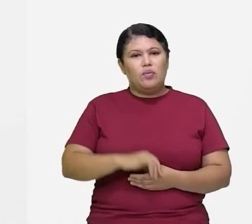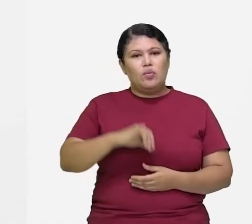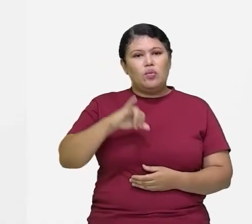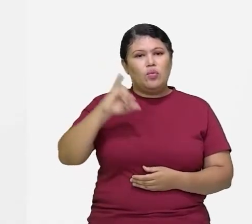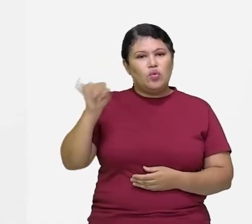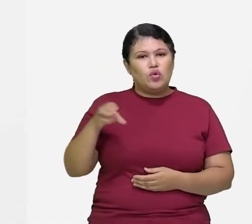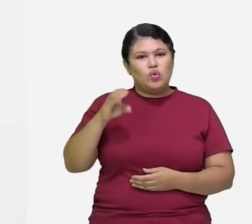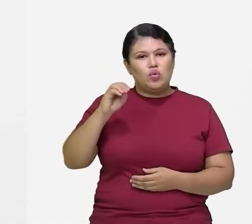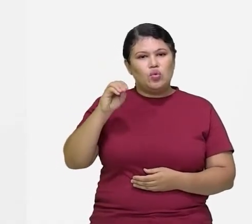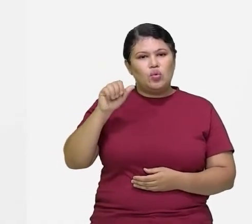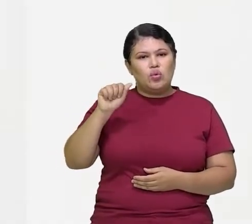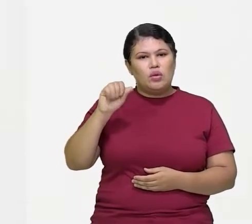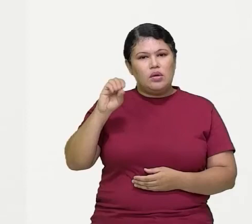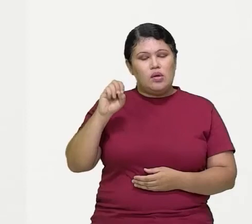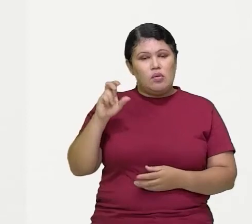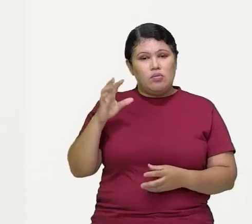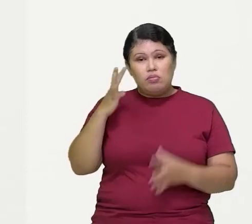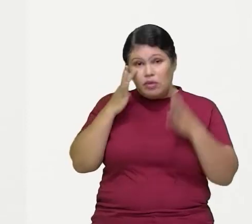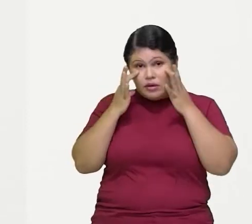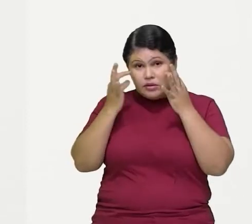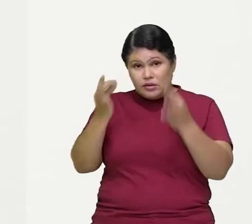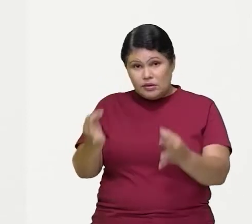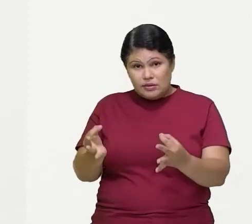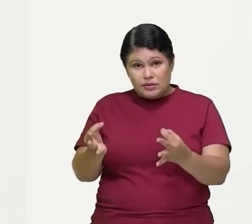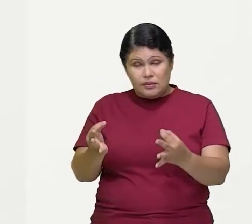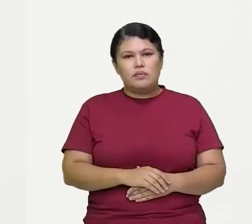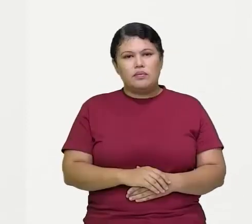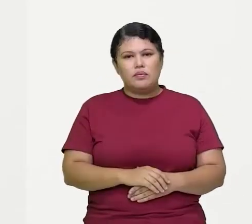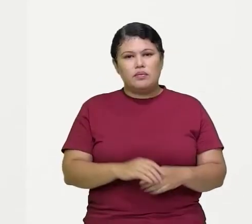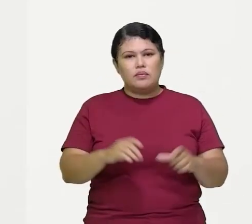João, preste atenção.